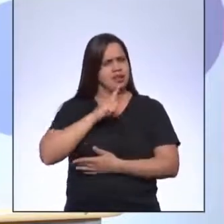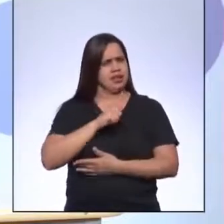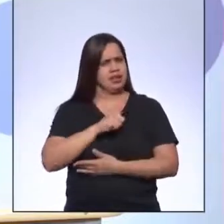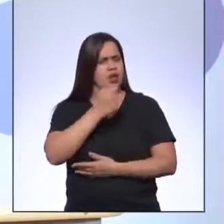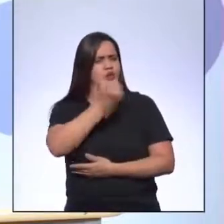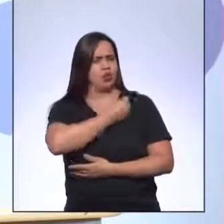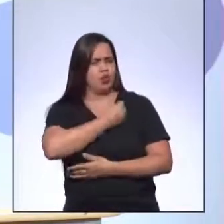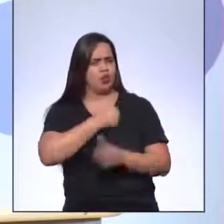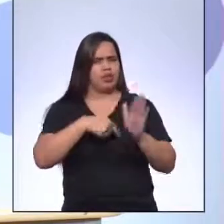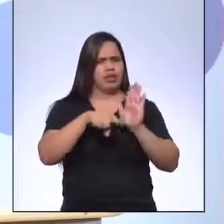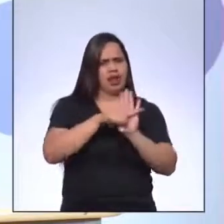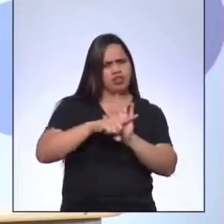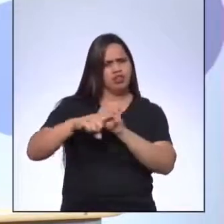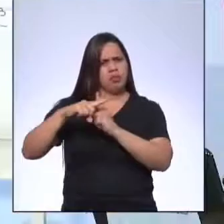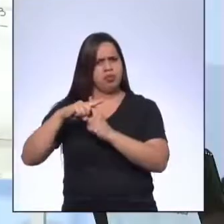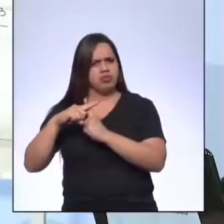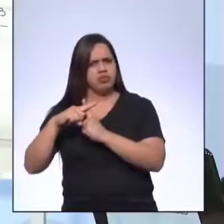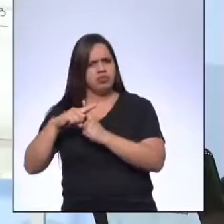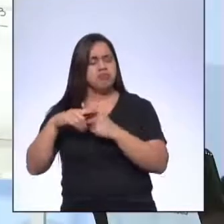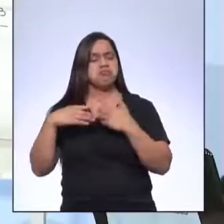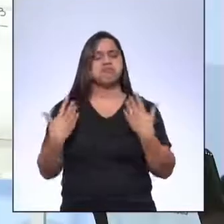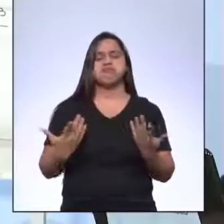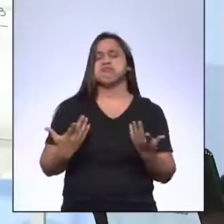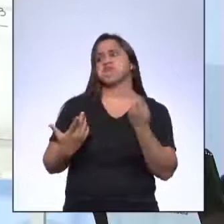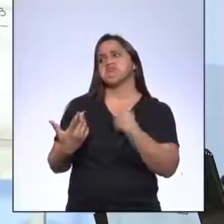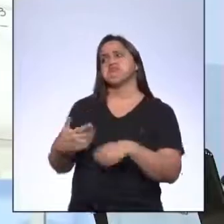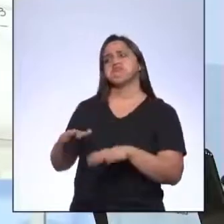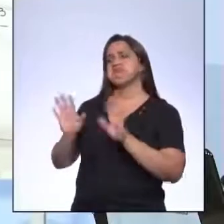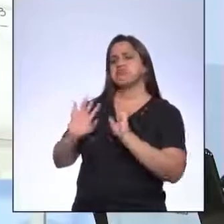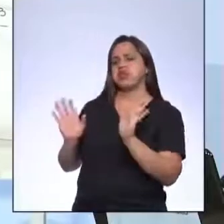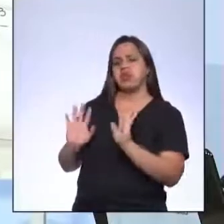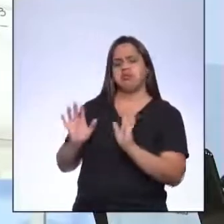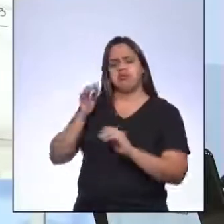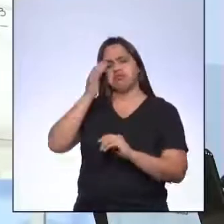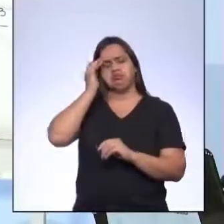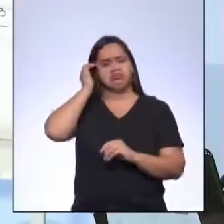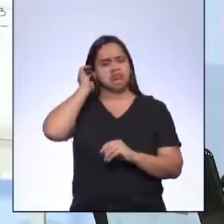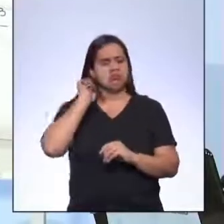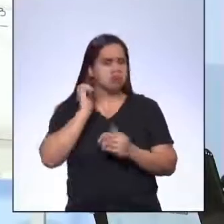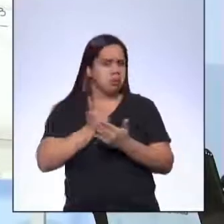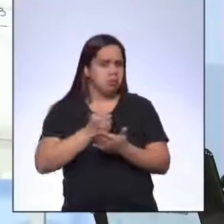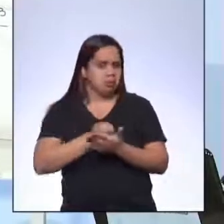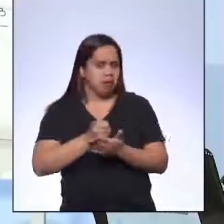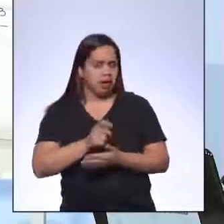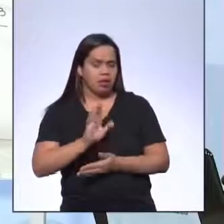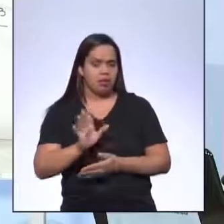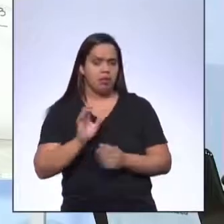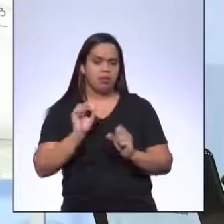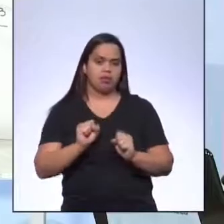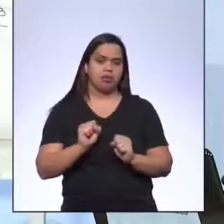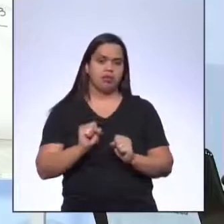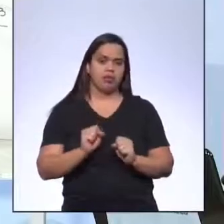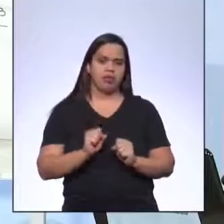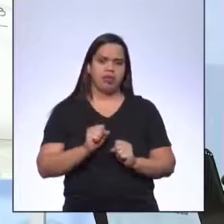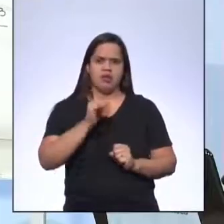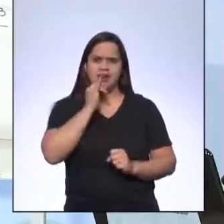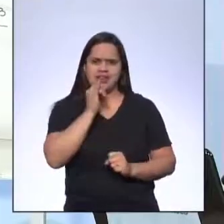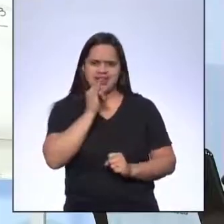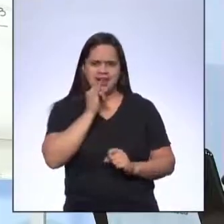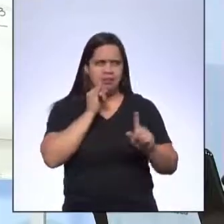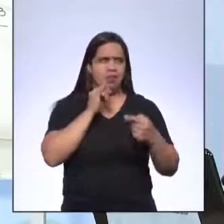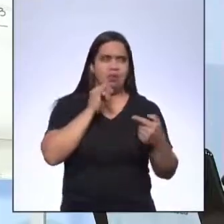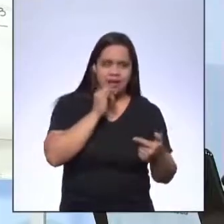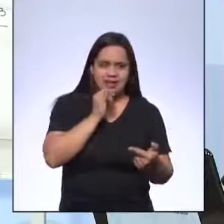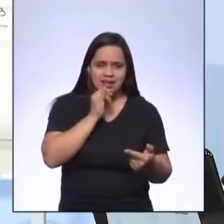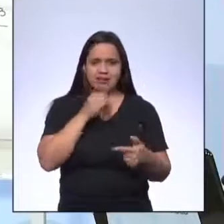positivo não necessariamente você pode usar que por exemplo era o o exemplo por exemplo foi o exemplo